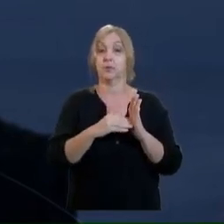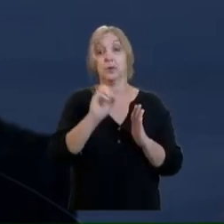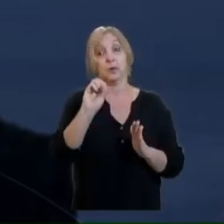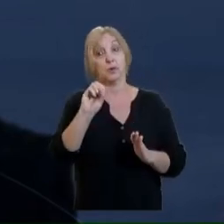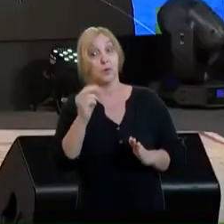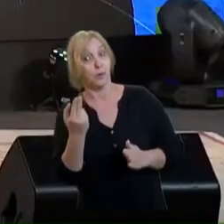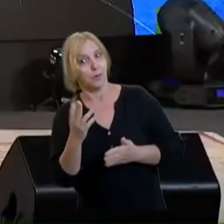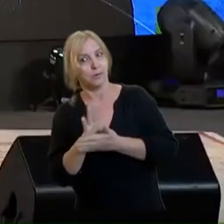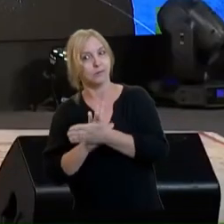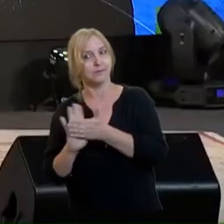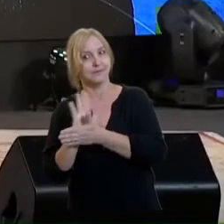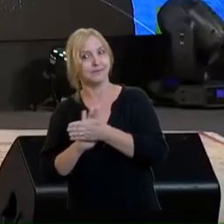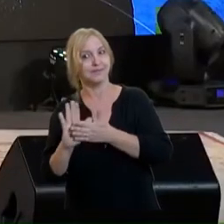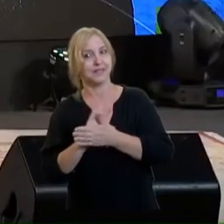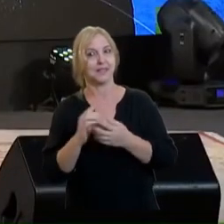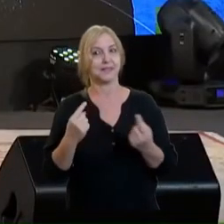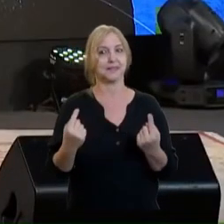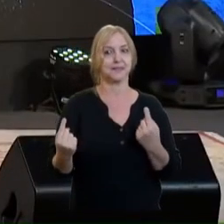nada?